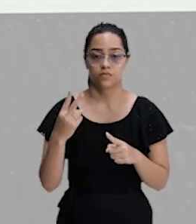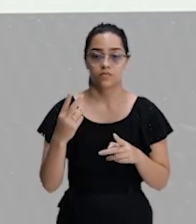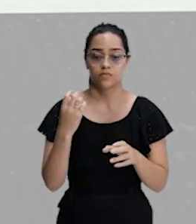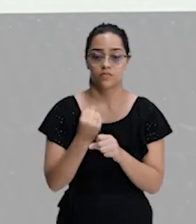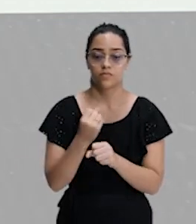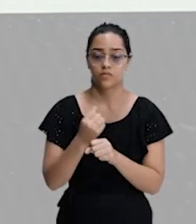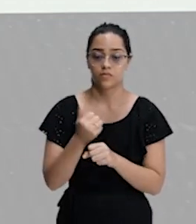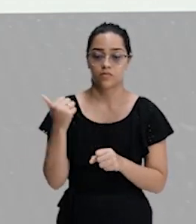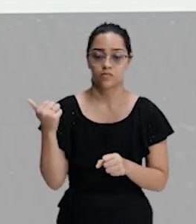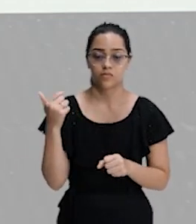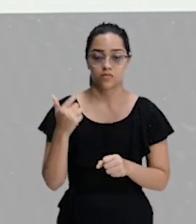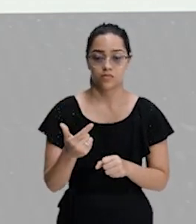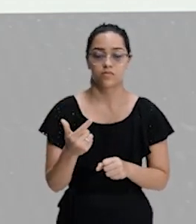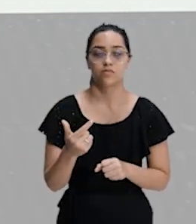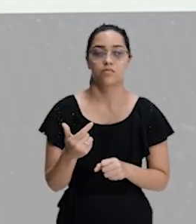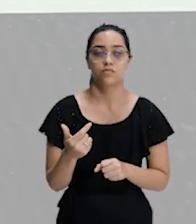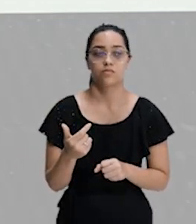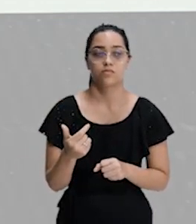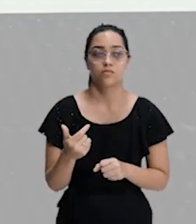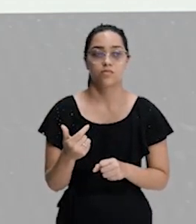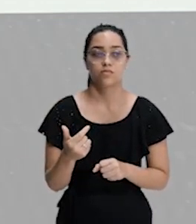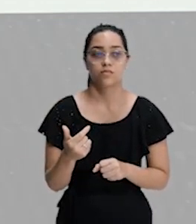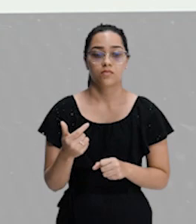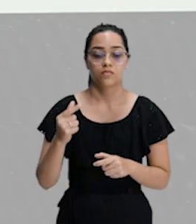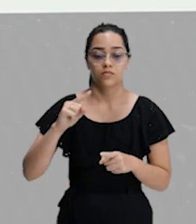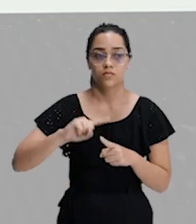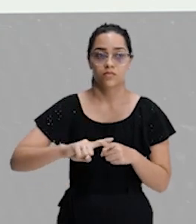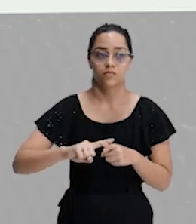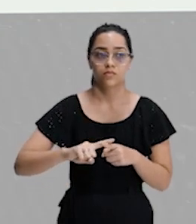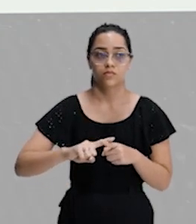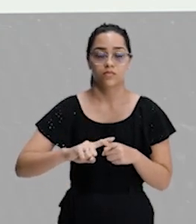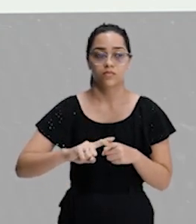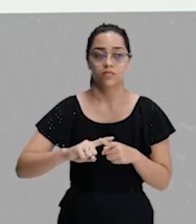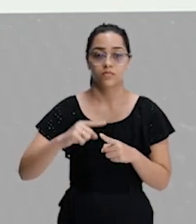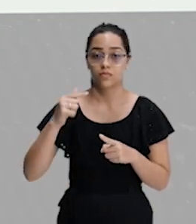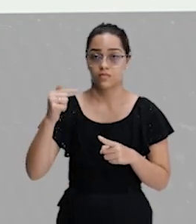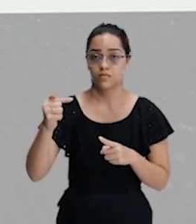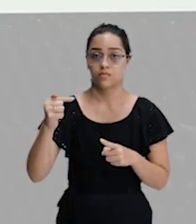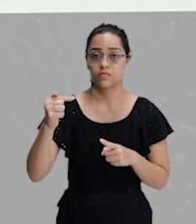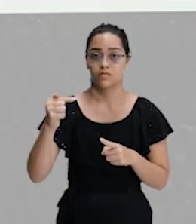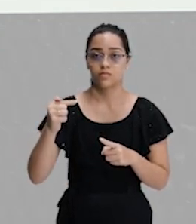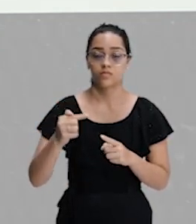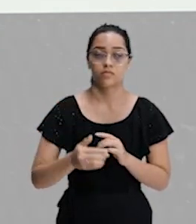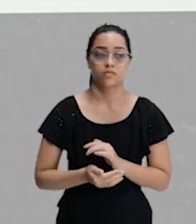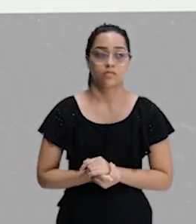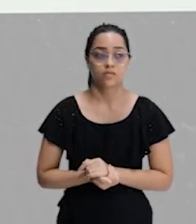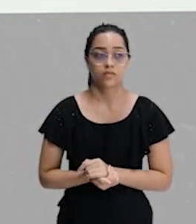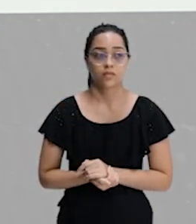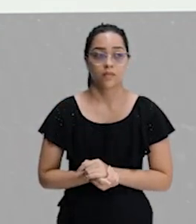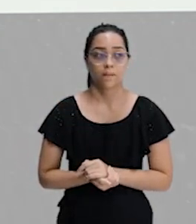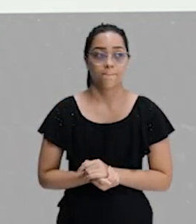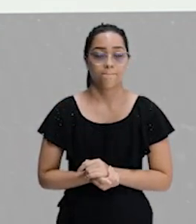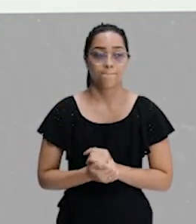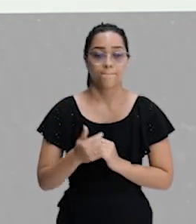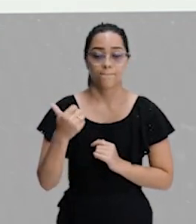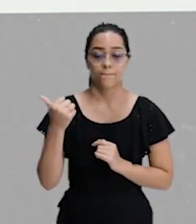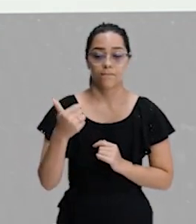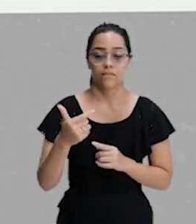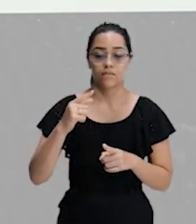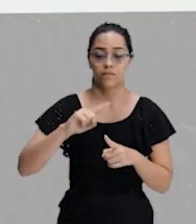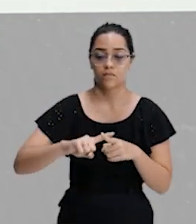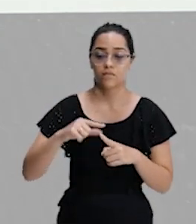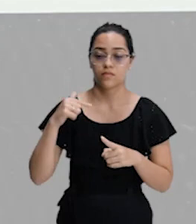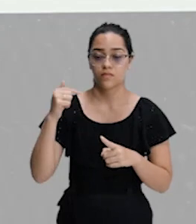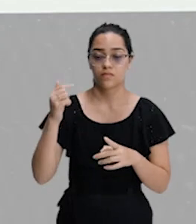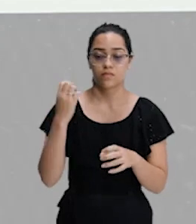né? 12 multiplicado por 7. Certo? 12 multiplicado